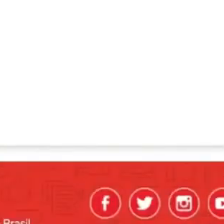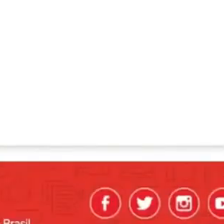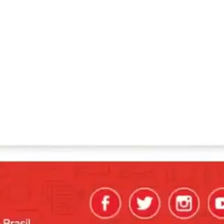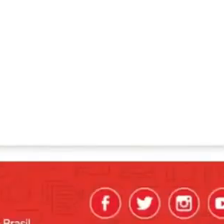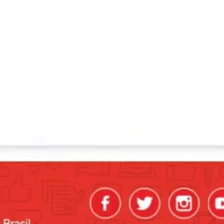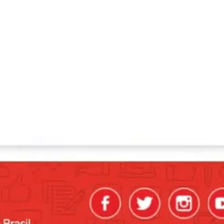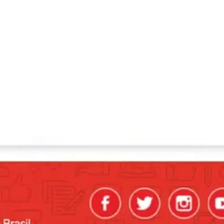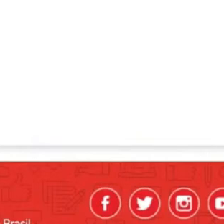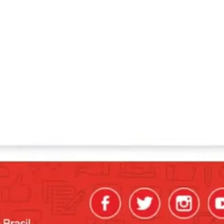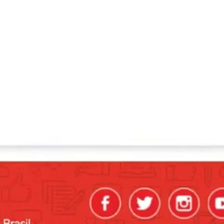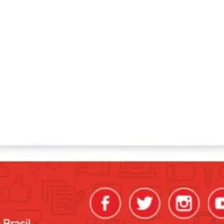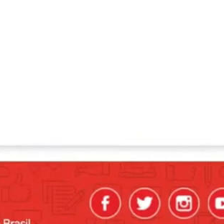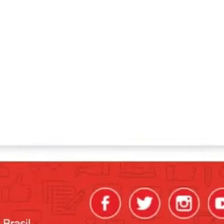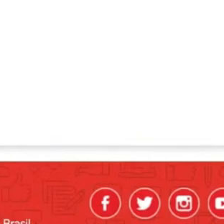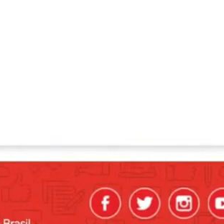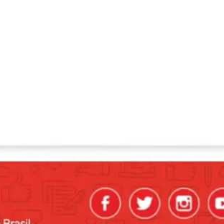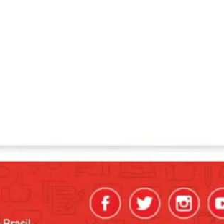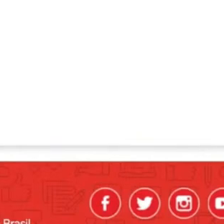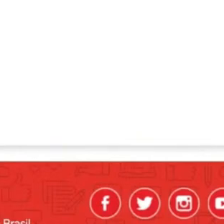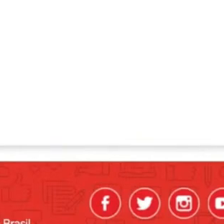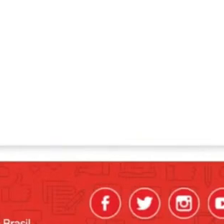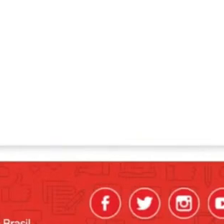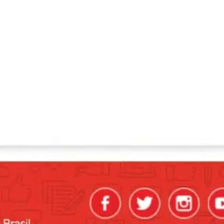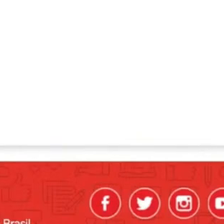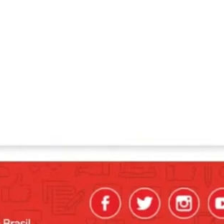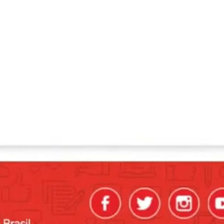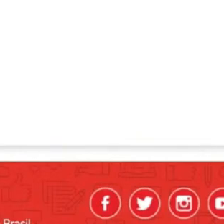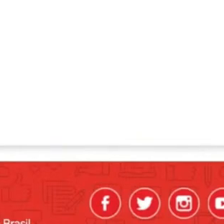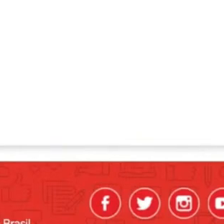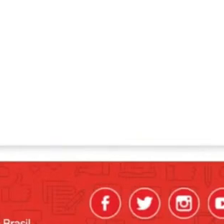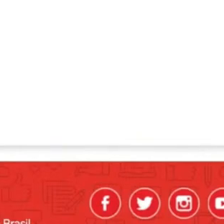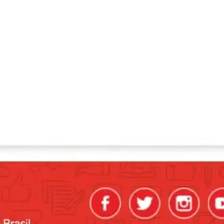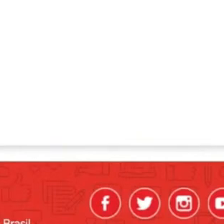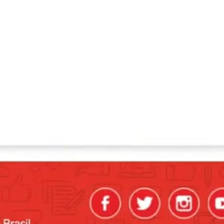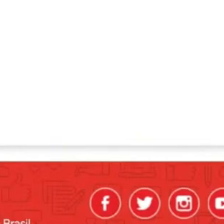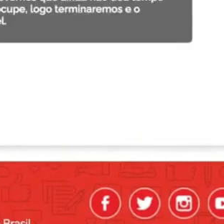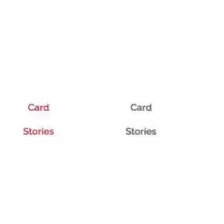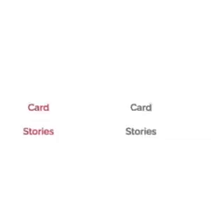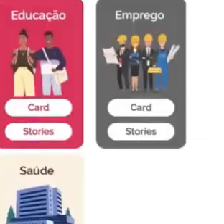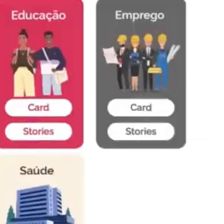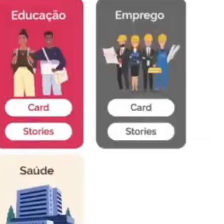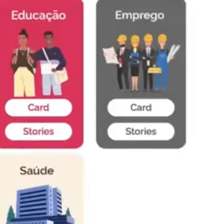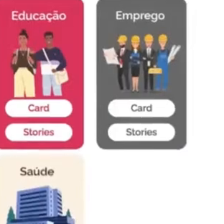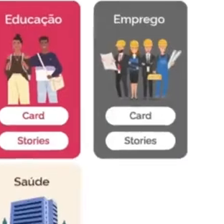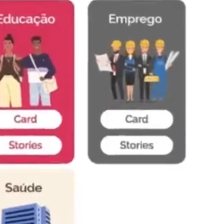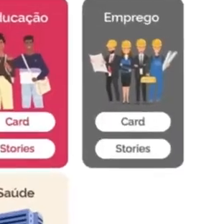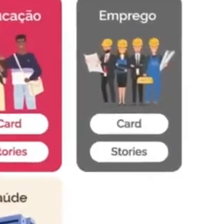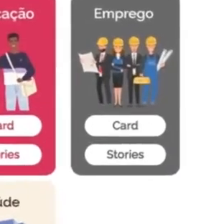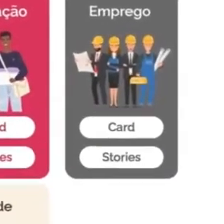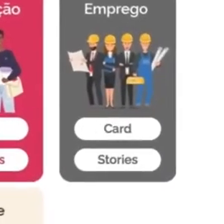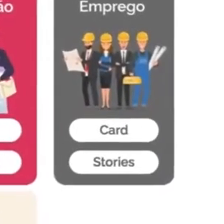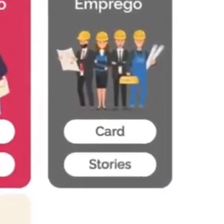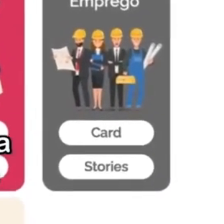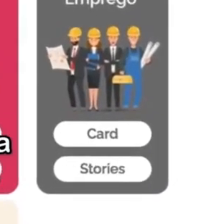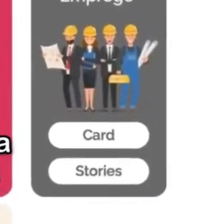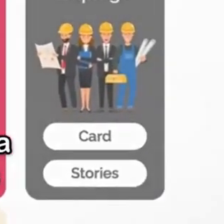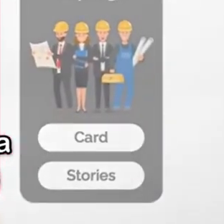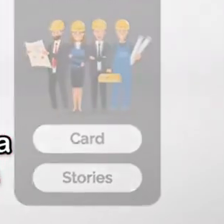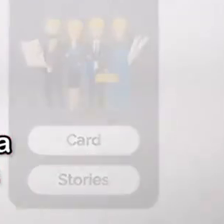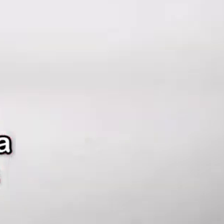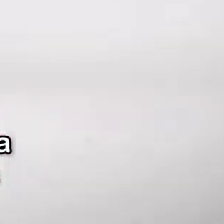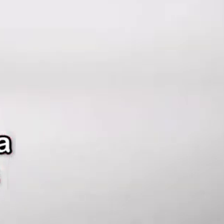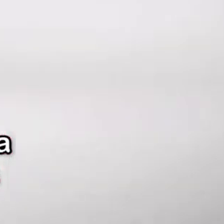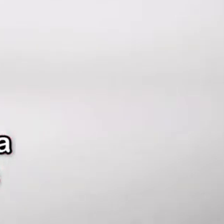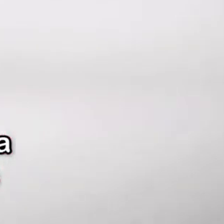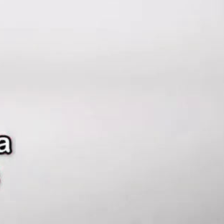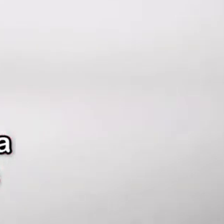escolher o estado e o município e ver as realizações e os governos Lula e Dilma cidade por cidade ah na